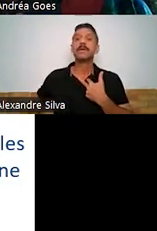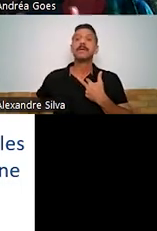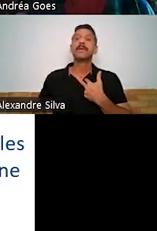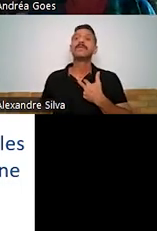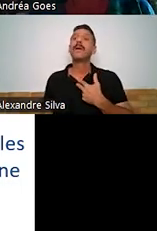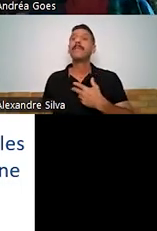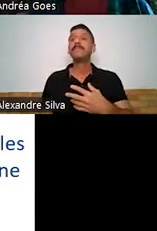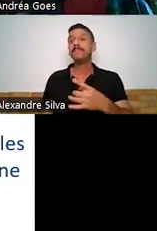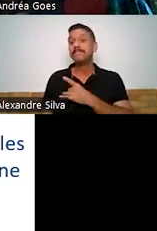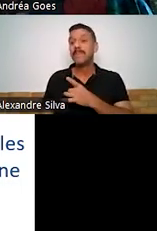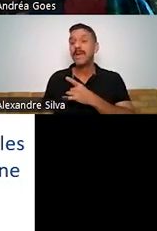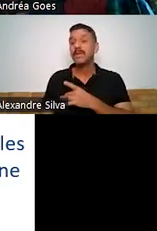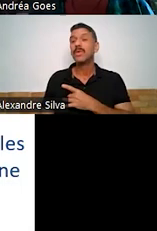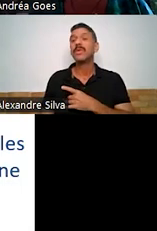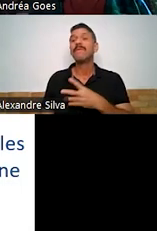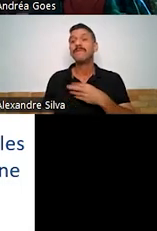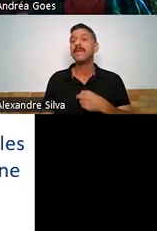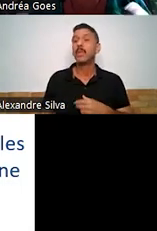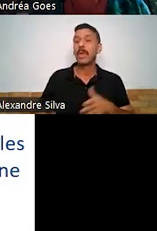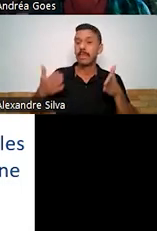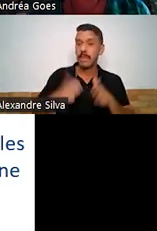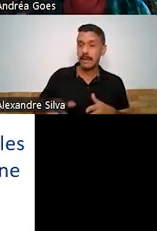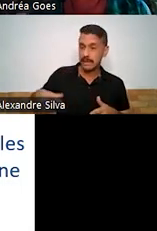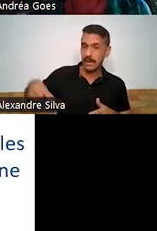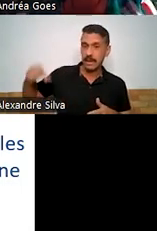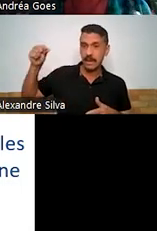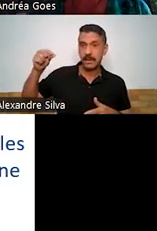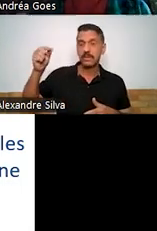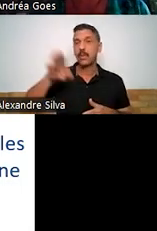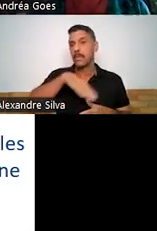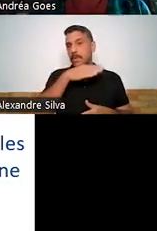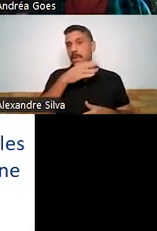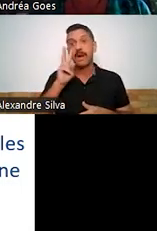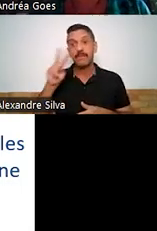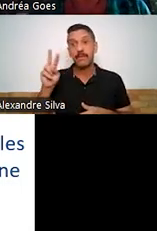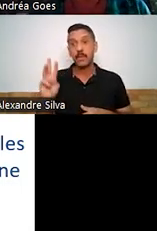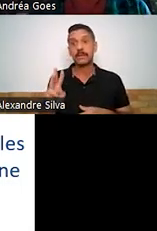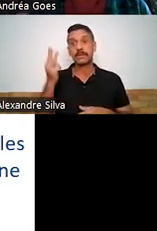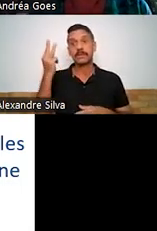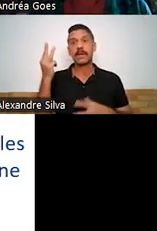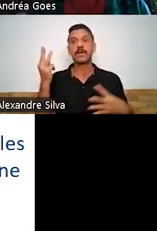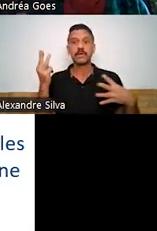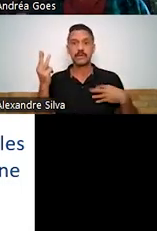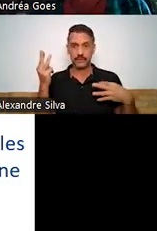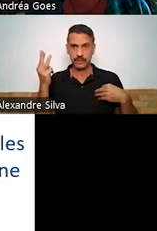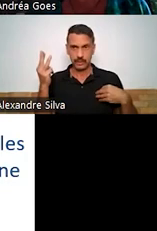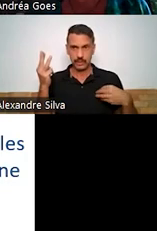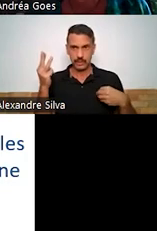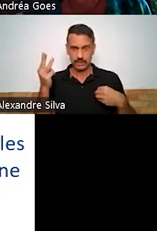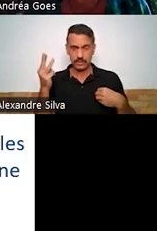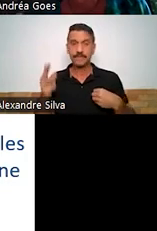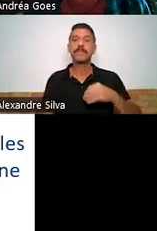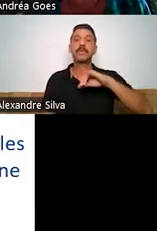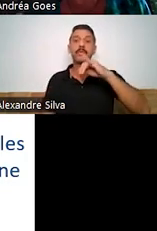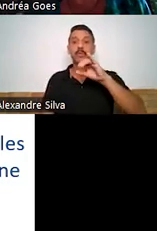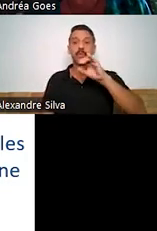medo que os filhos dela nascessem com rabo de porco. Então foi com grande alívio que ela viu que os 3 filhos dela com o José Arcádio,